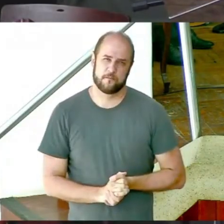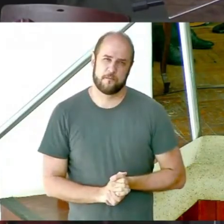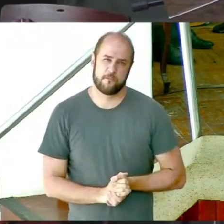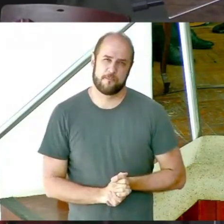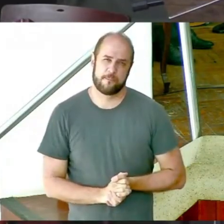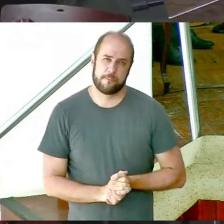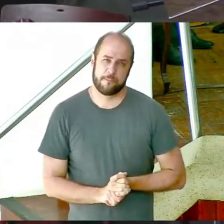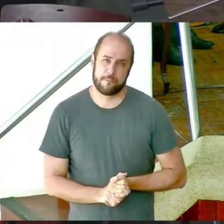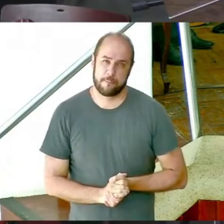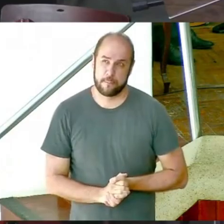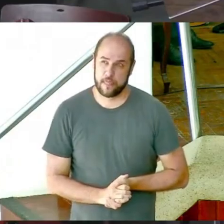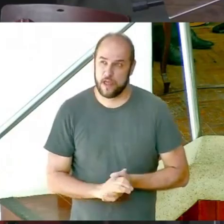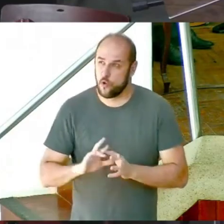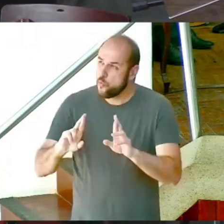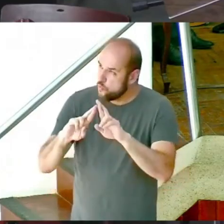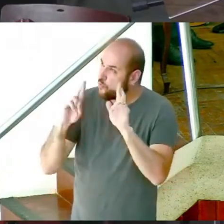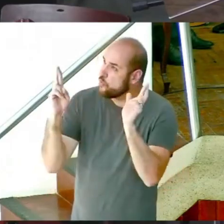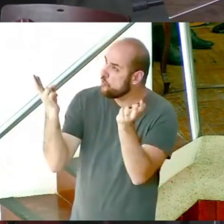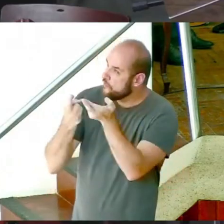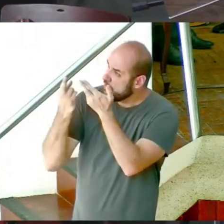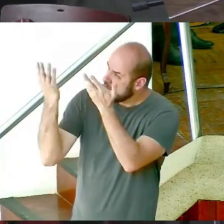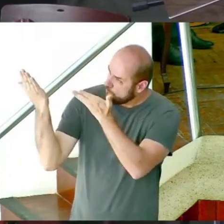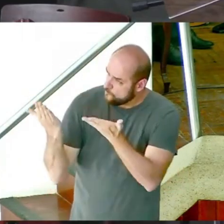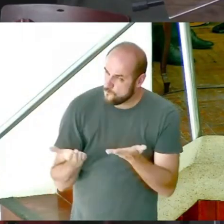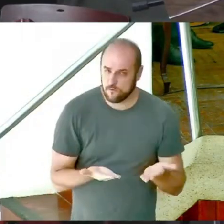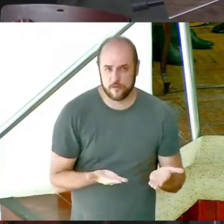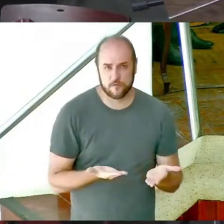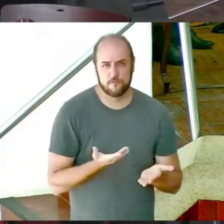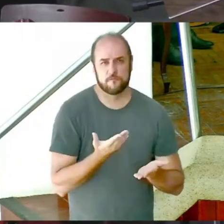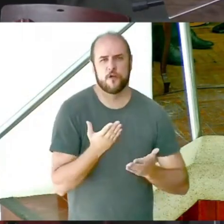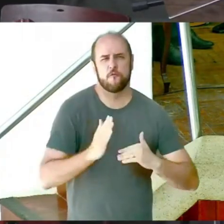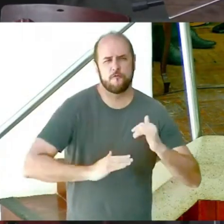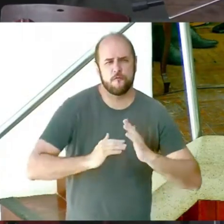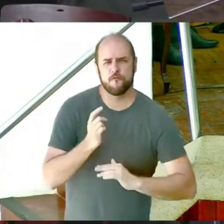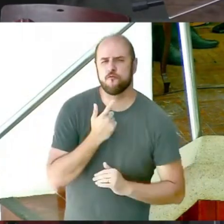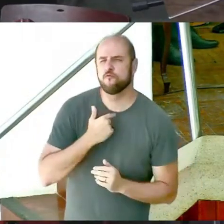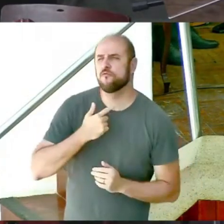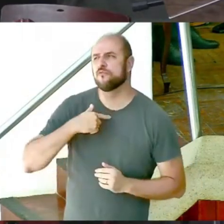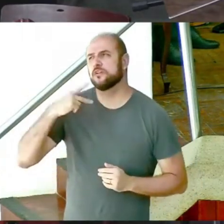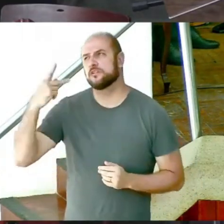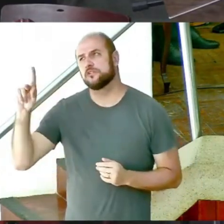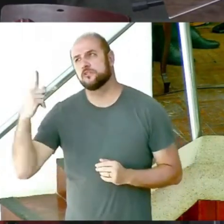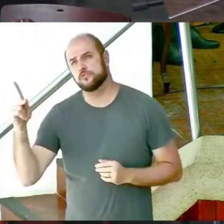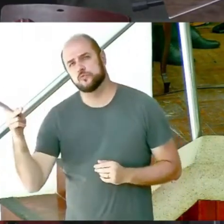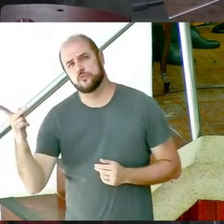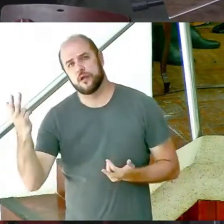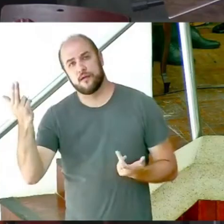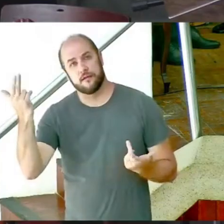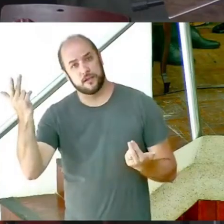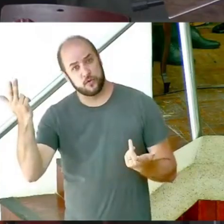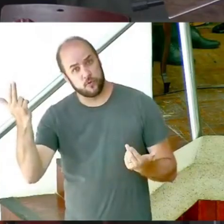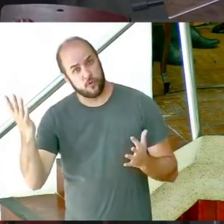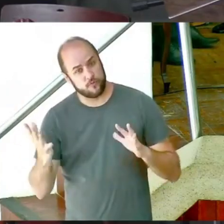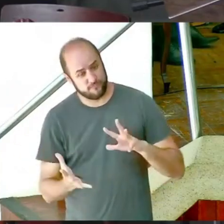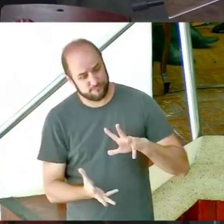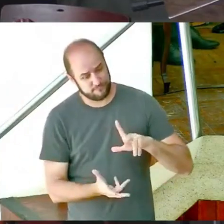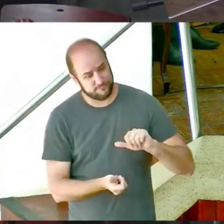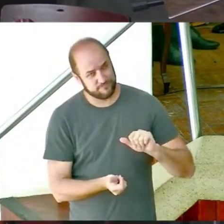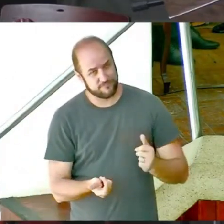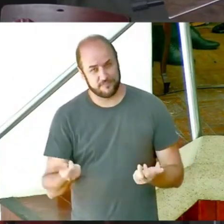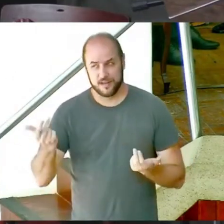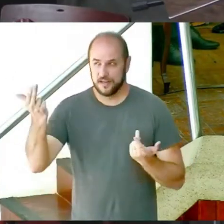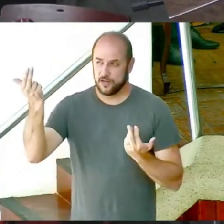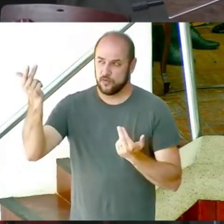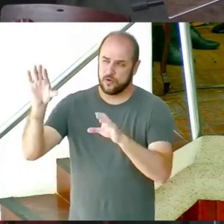Do venha o teu reino, seja feita a tua vontade, assim na terra como nos